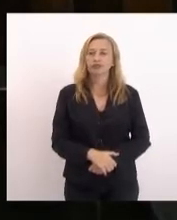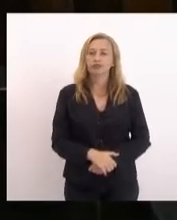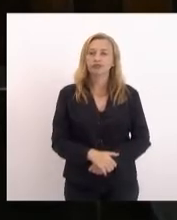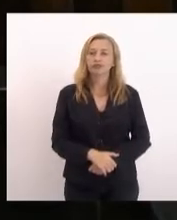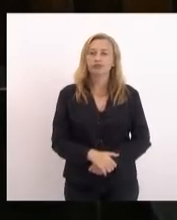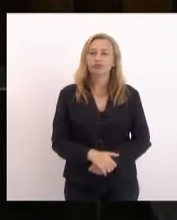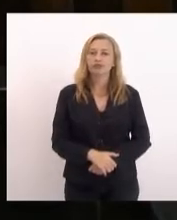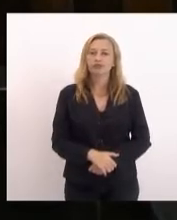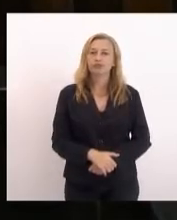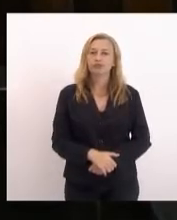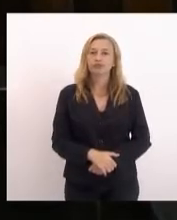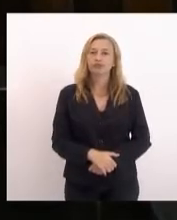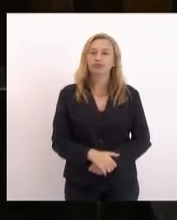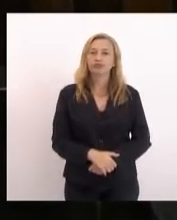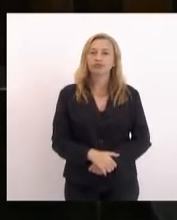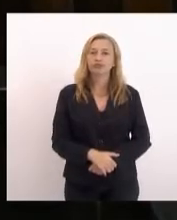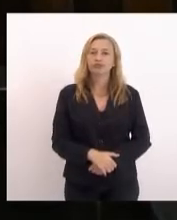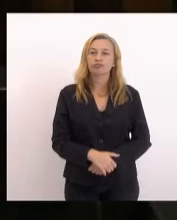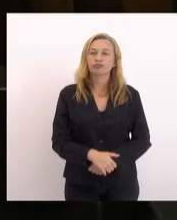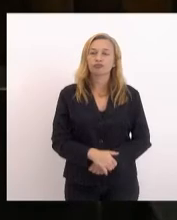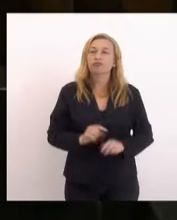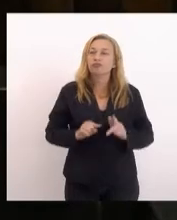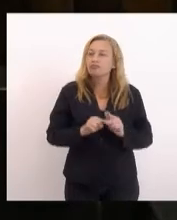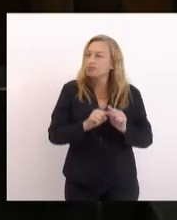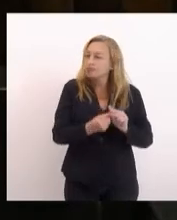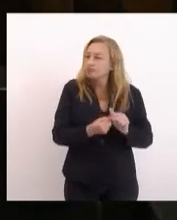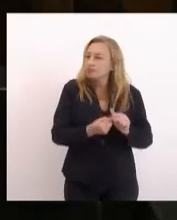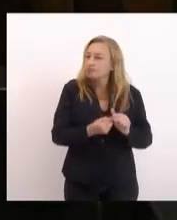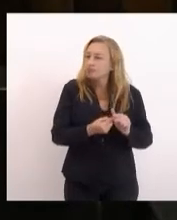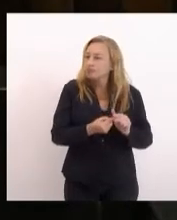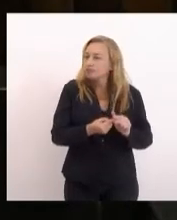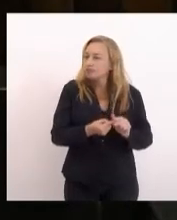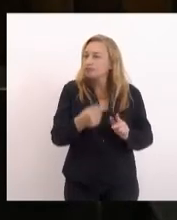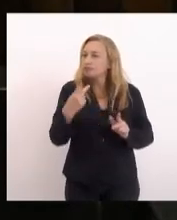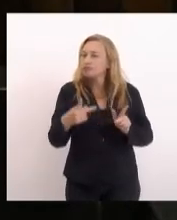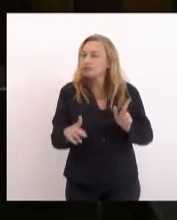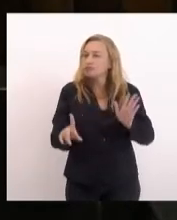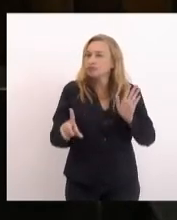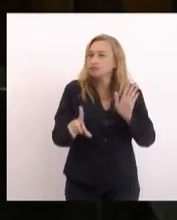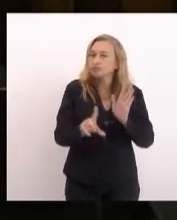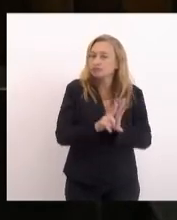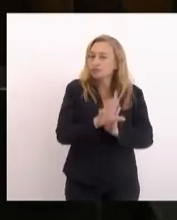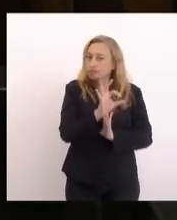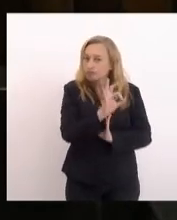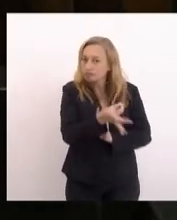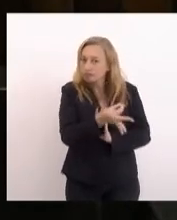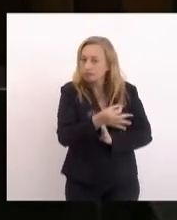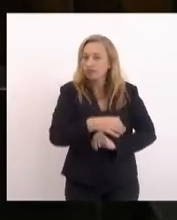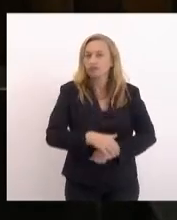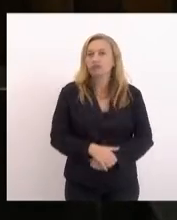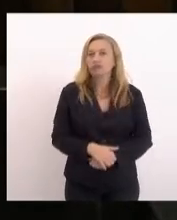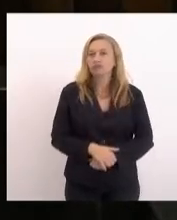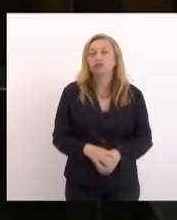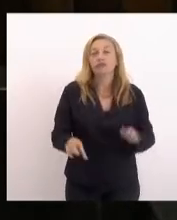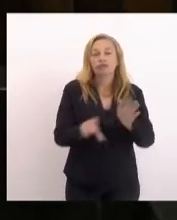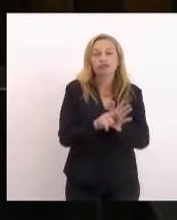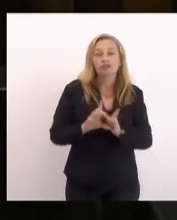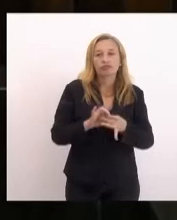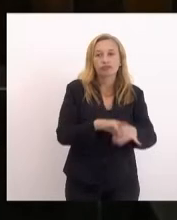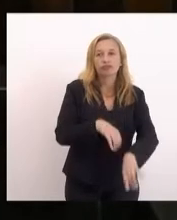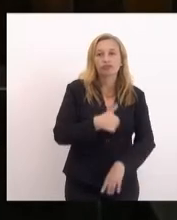ele visa alterar a sua legislação específica, que é a Lei